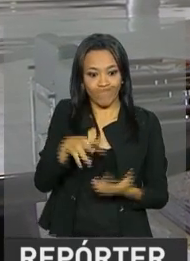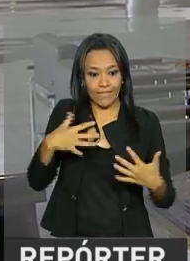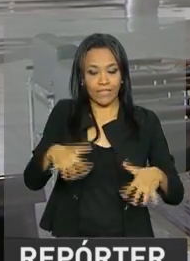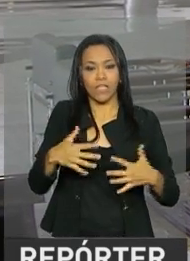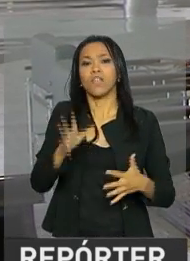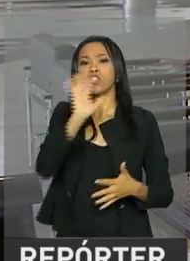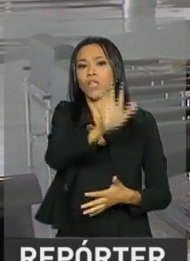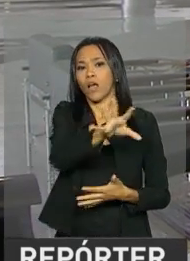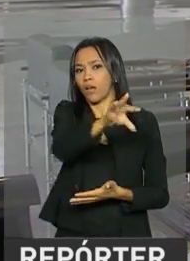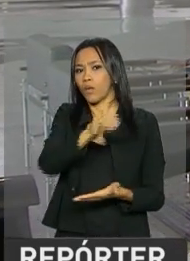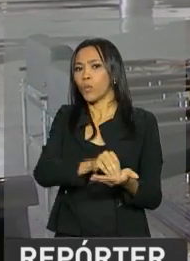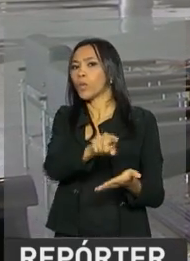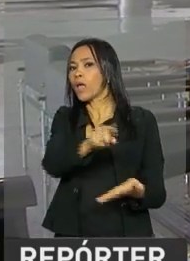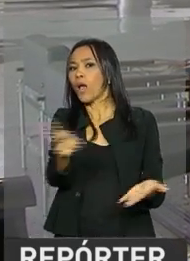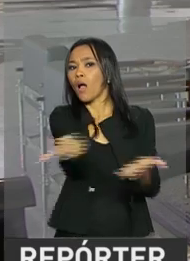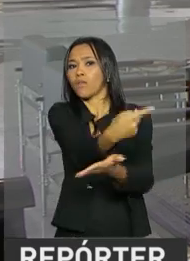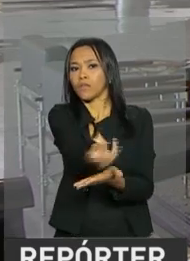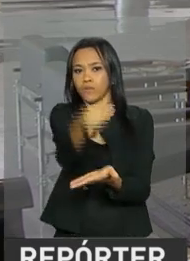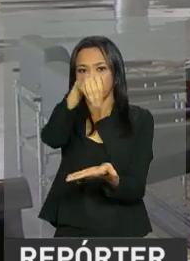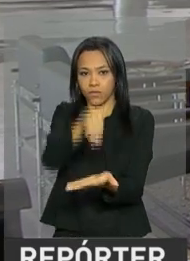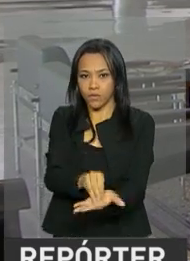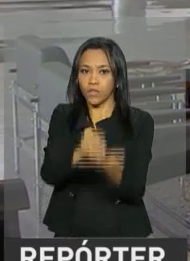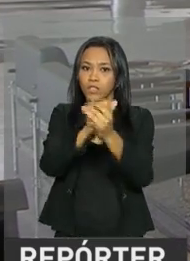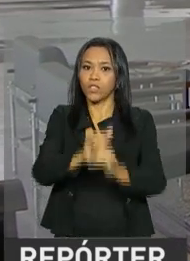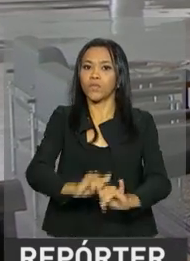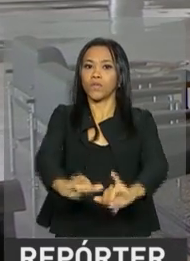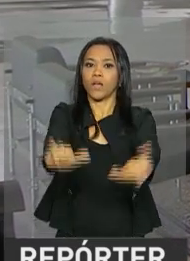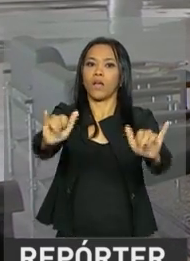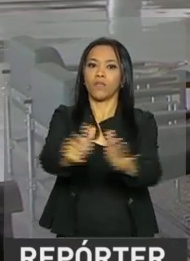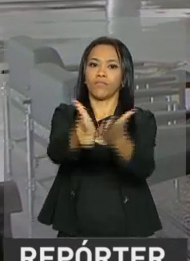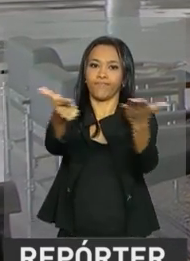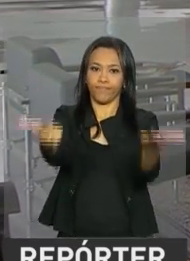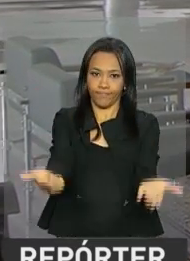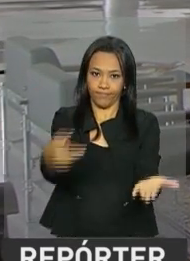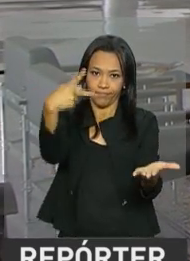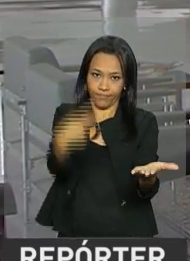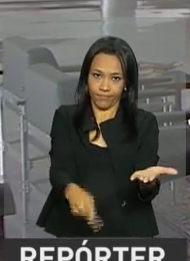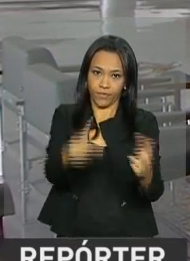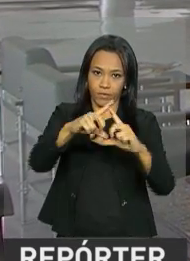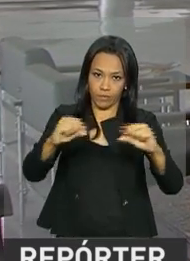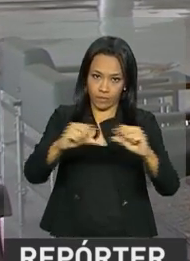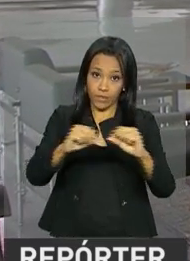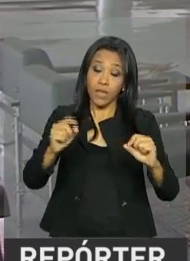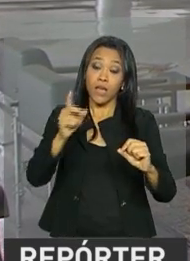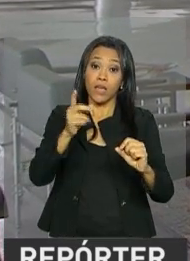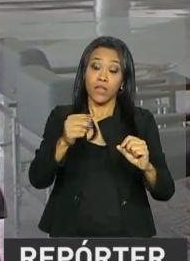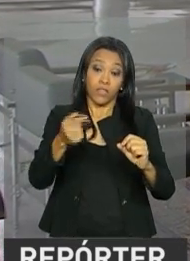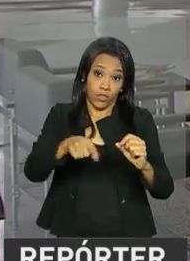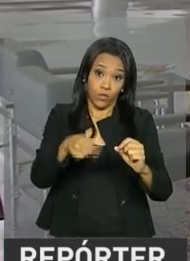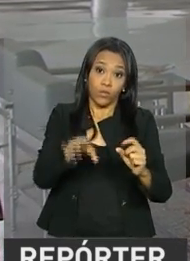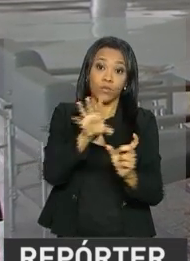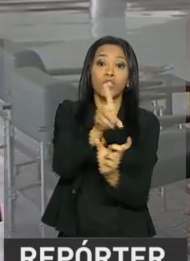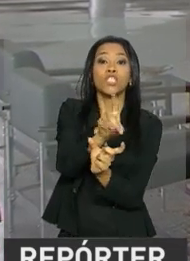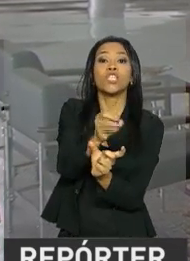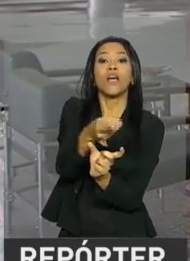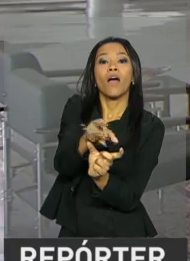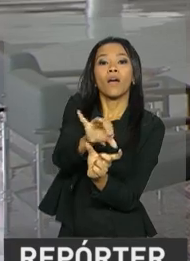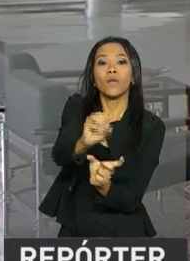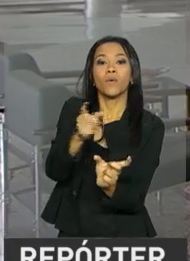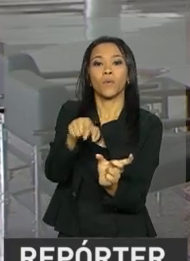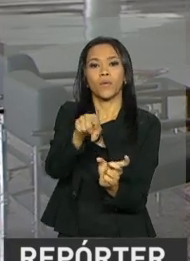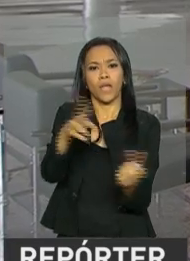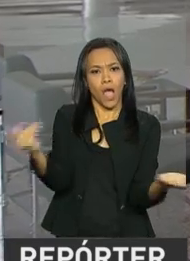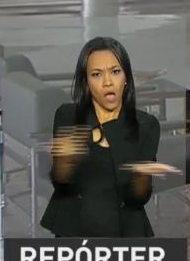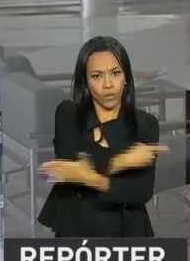diária Oficial da União desta quinta-feira chuvas intensas atingiram os municípios de Tatuí São Paulo